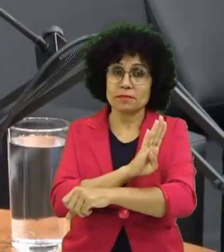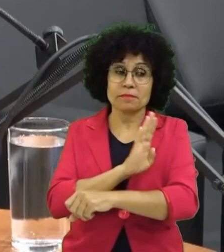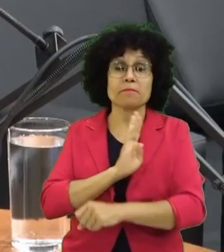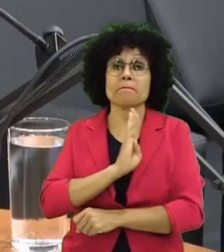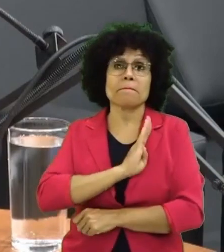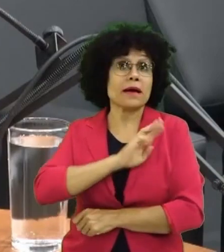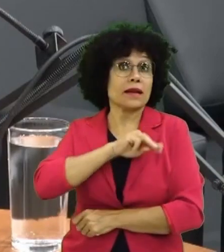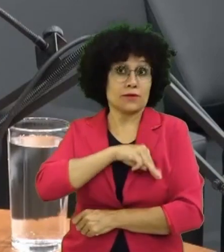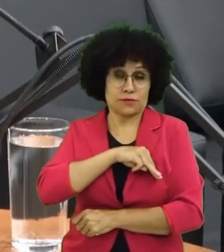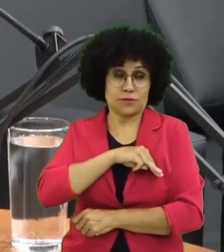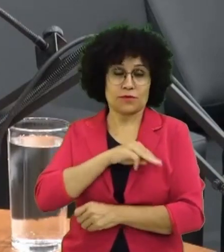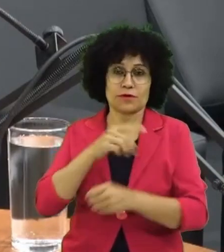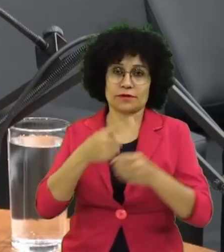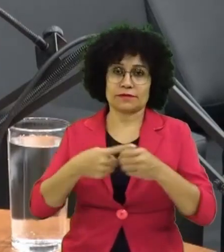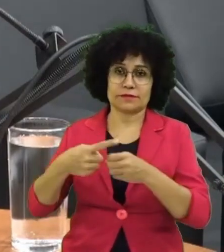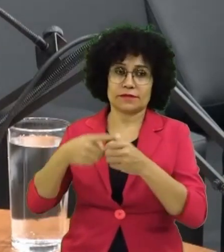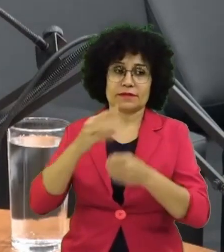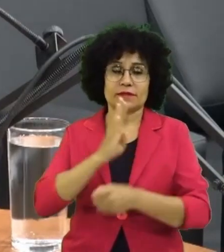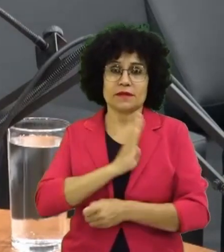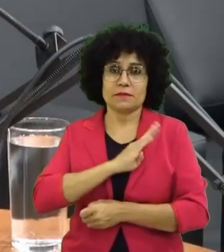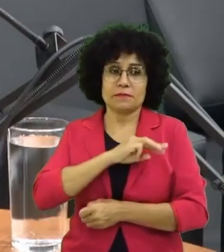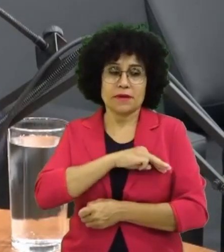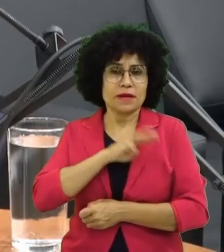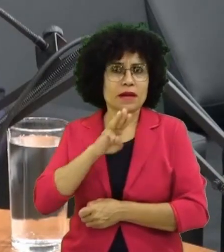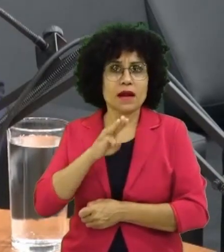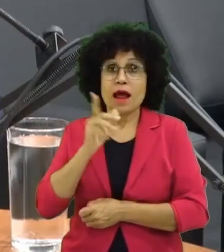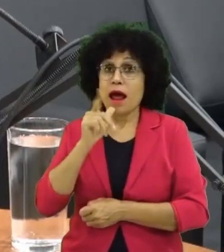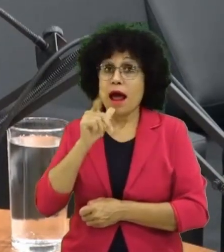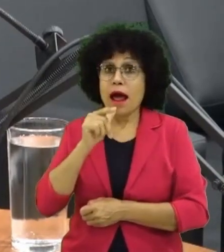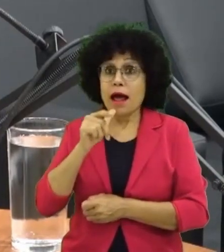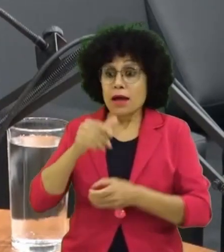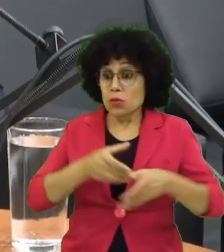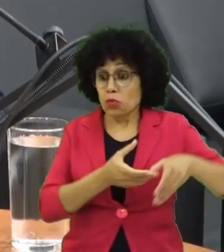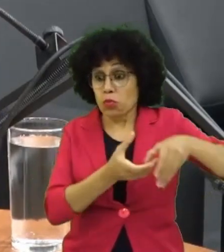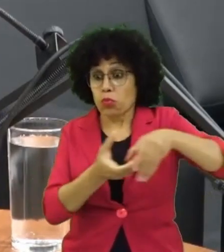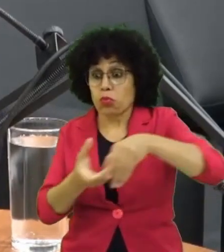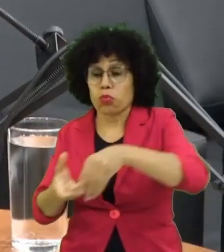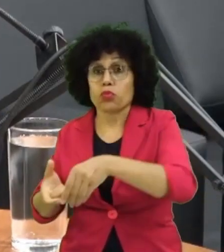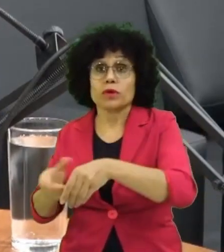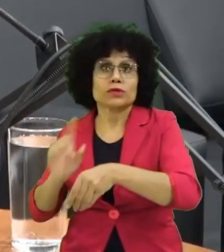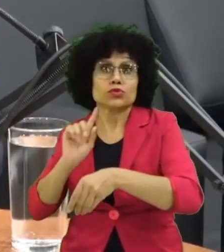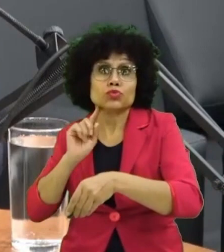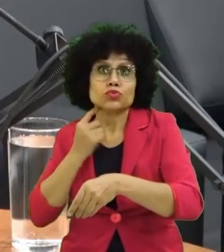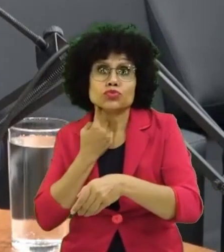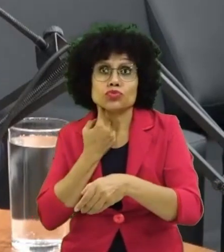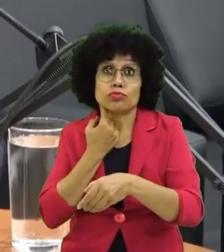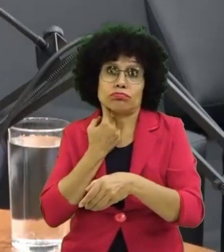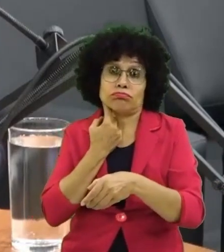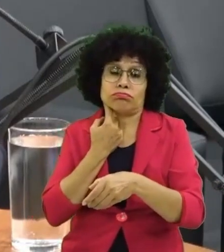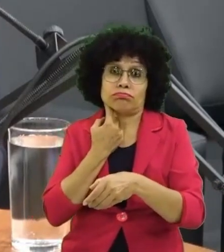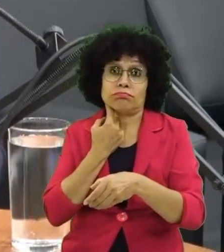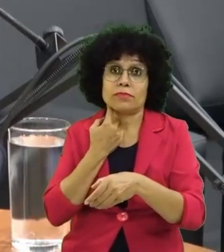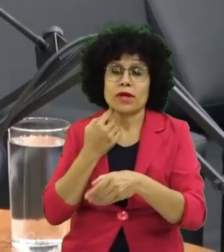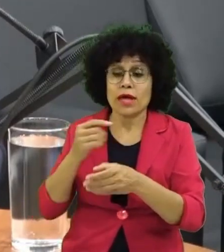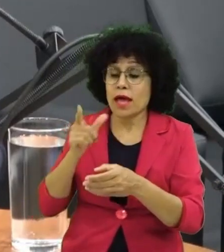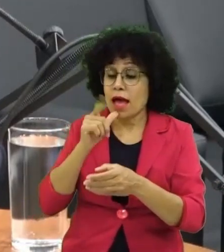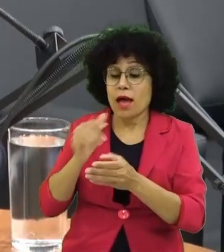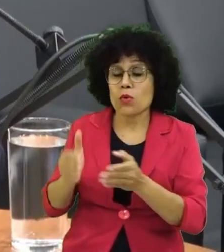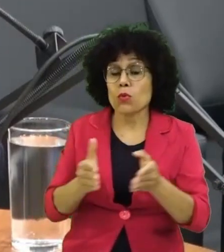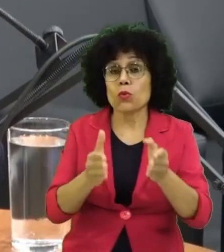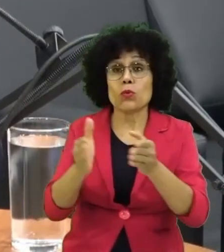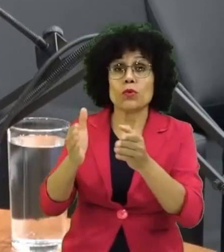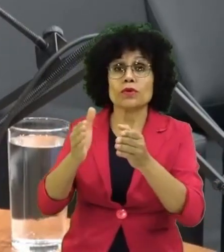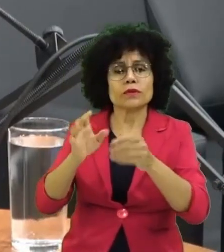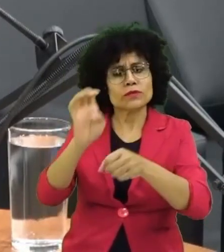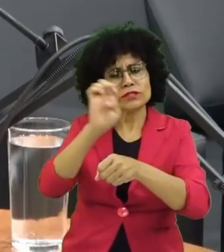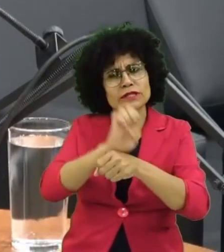água consumida pela população foi contaminada pelo esgoto. Nossa. Né? Então, o Estado teve que